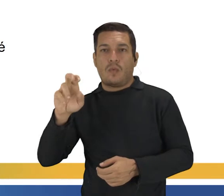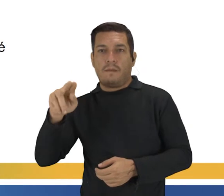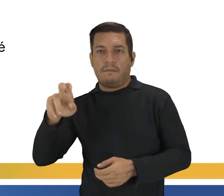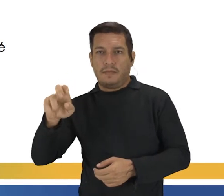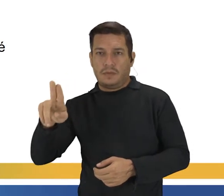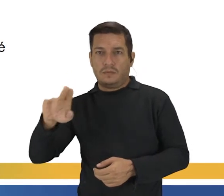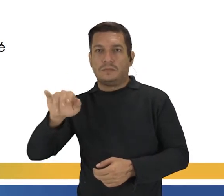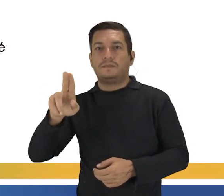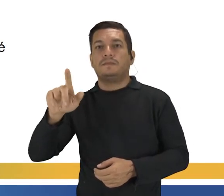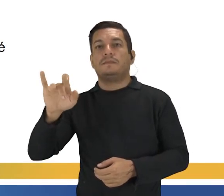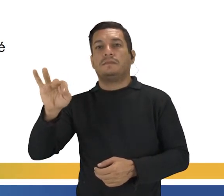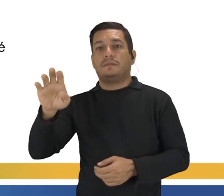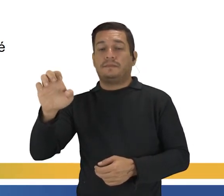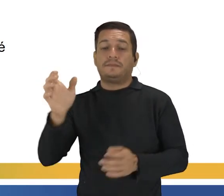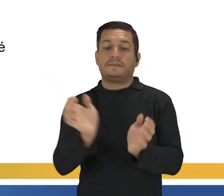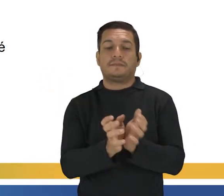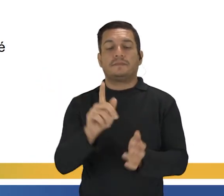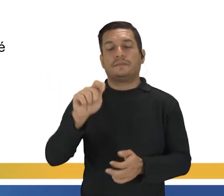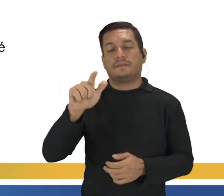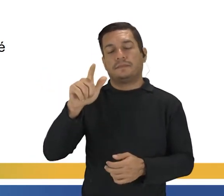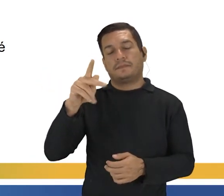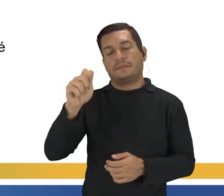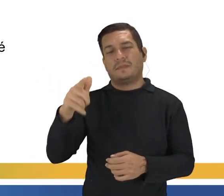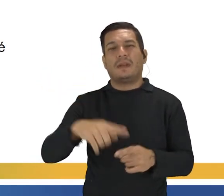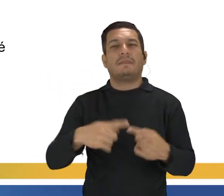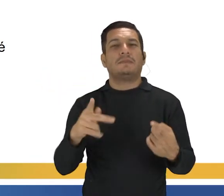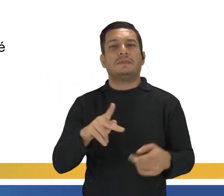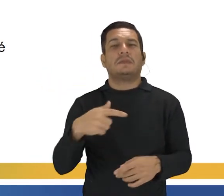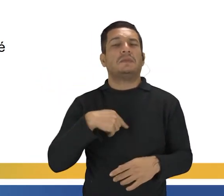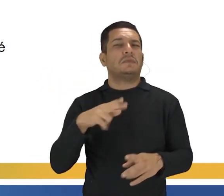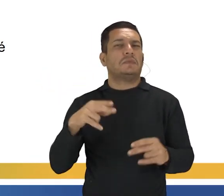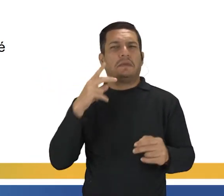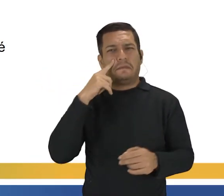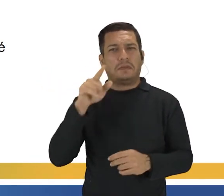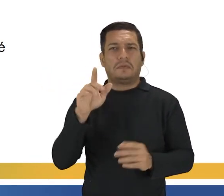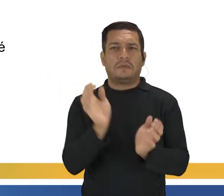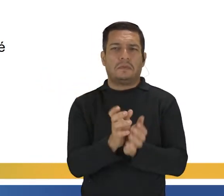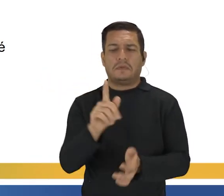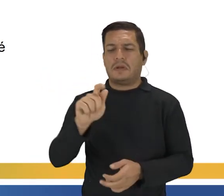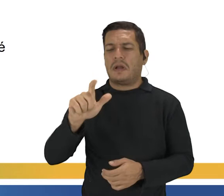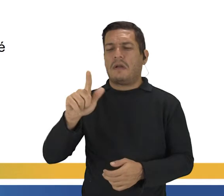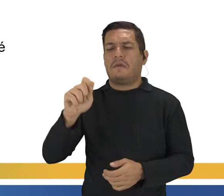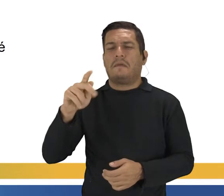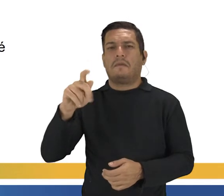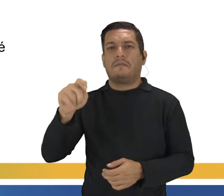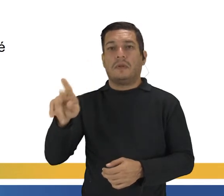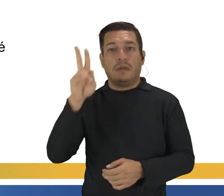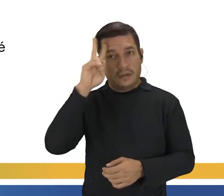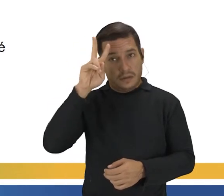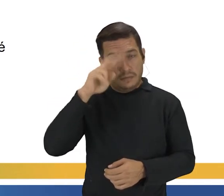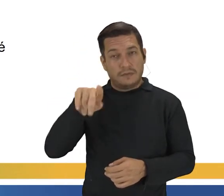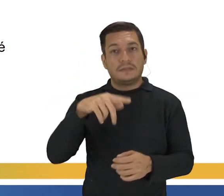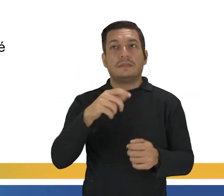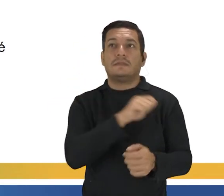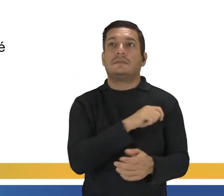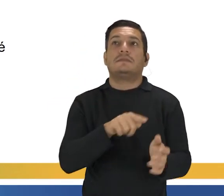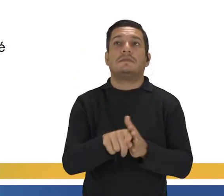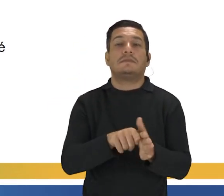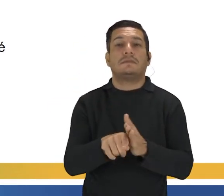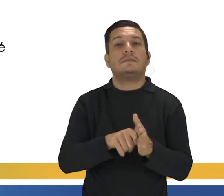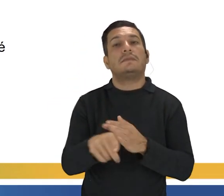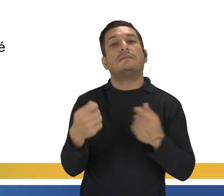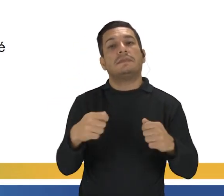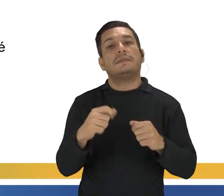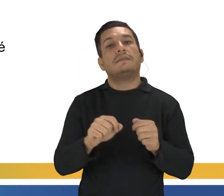Julieta, Grupo Galpão. Ah, professora, mas eu nunca ouvi falar de Grupo Galpão. Lembra que você é o aluno pesquisador, que